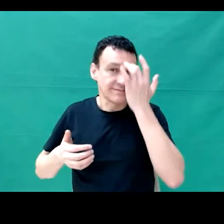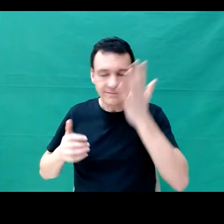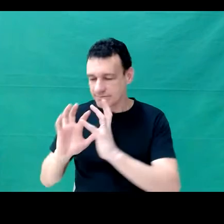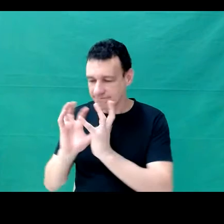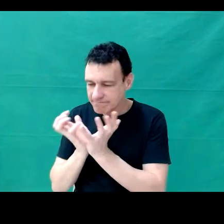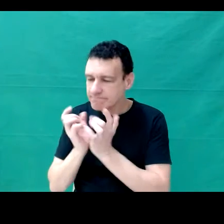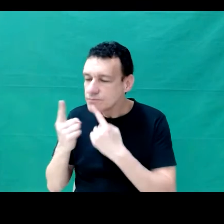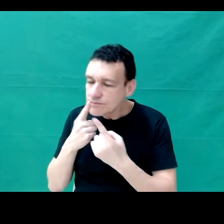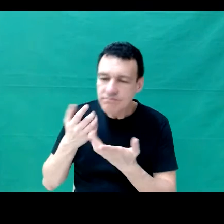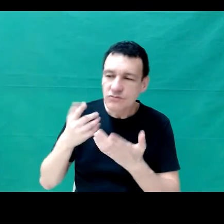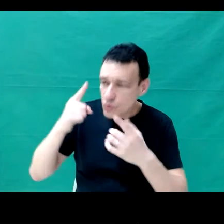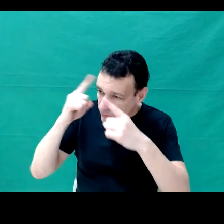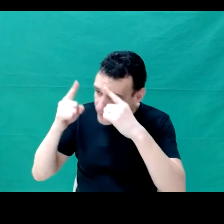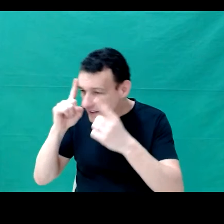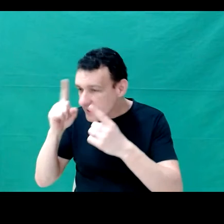algumas dúvidas, né.